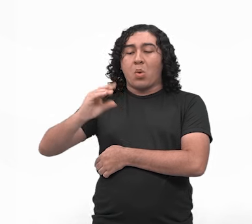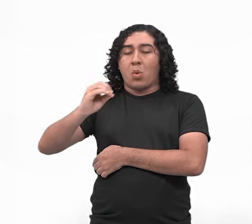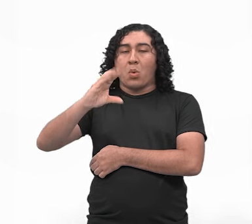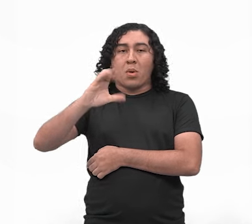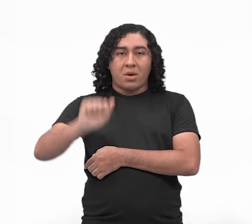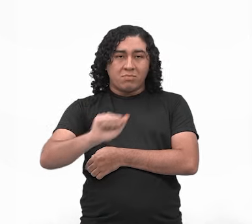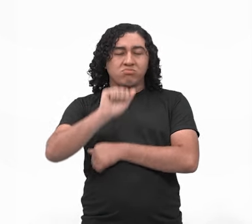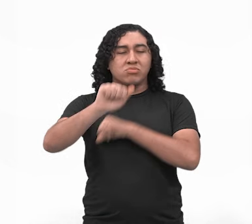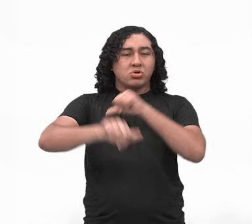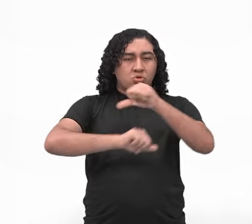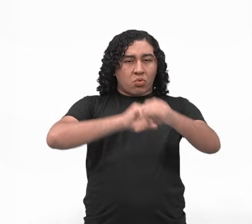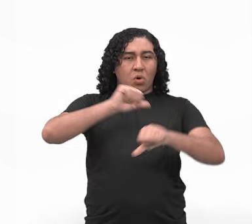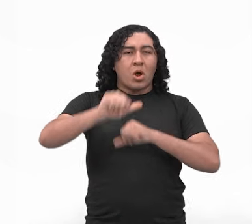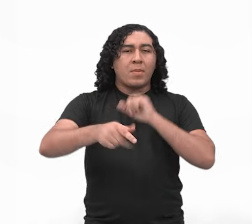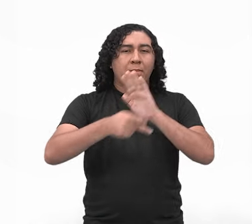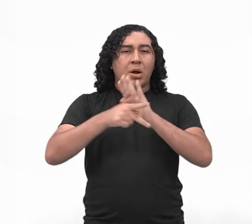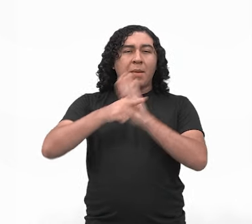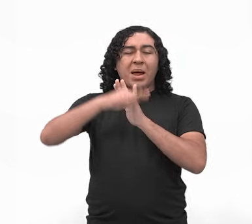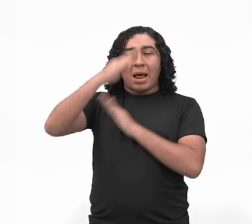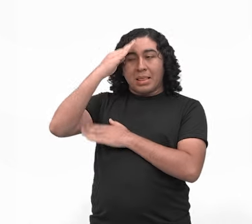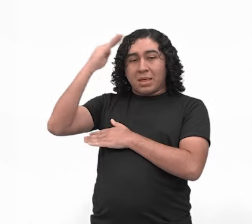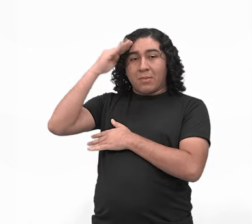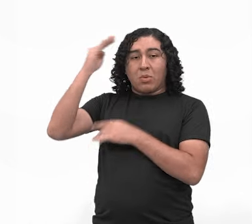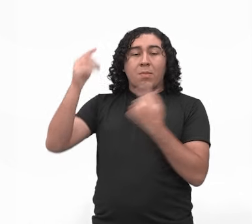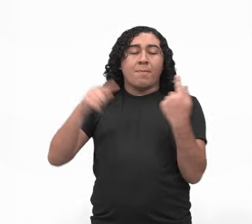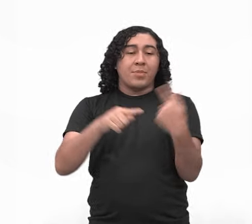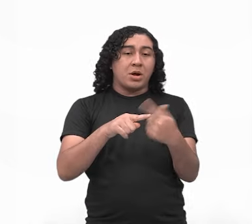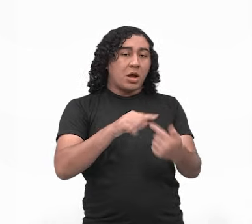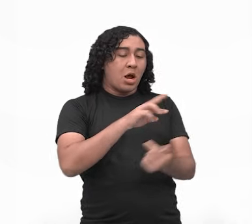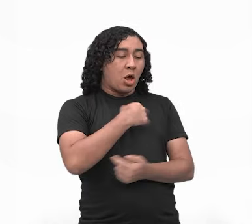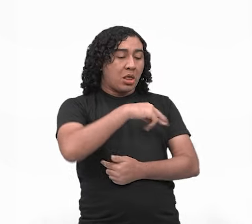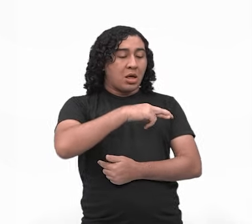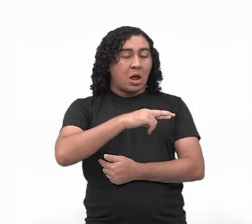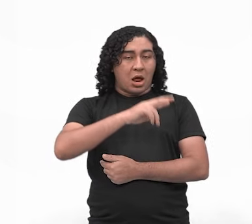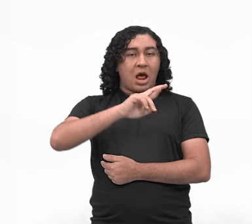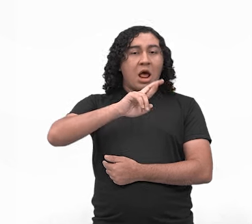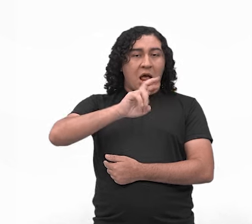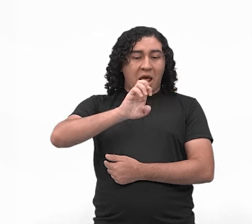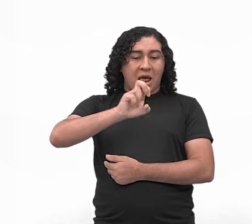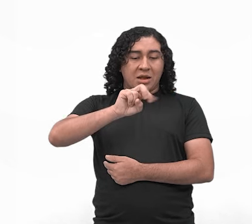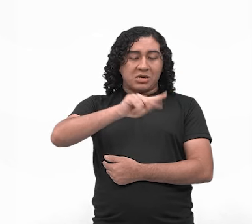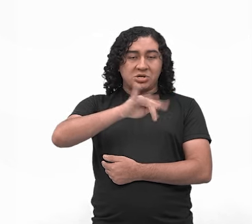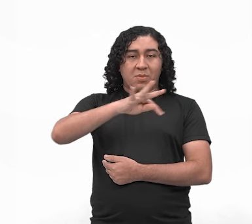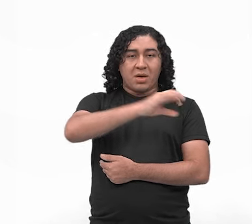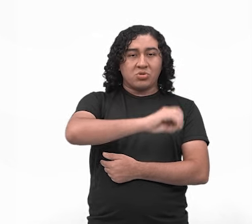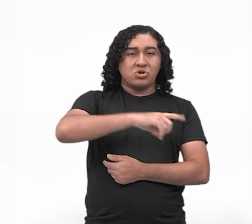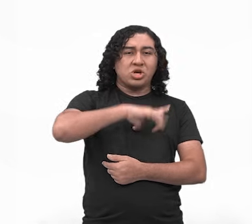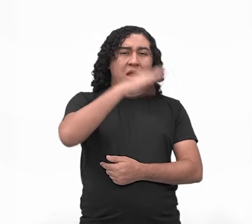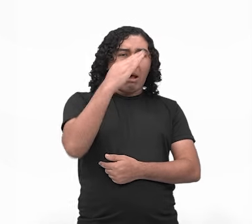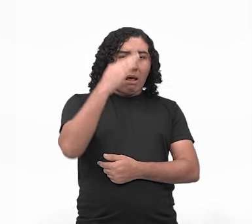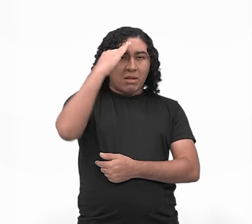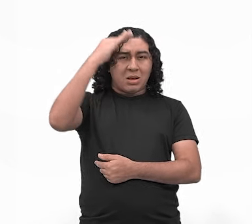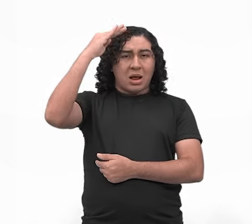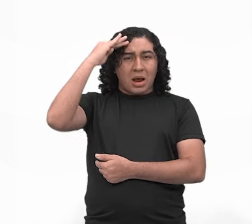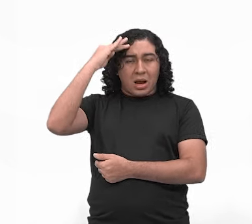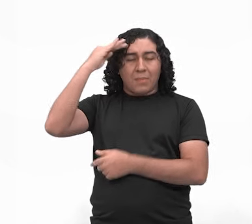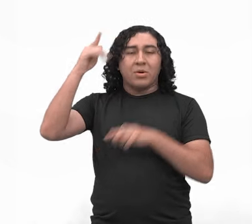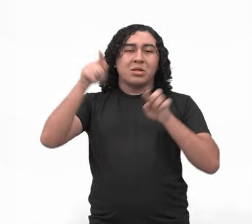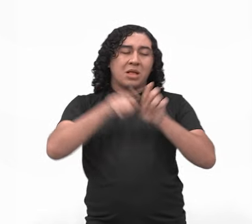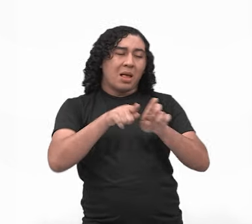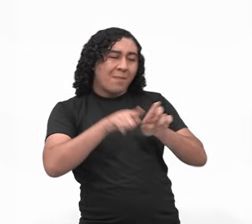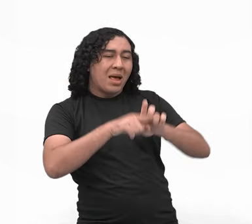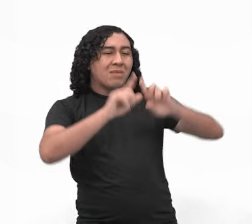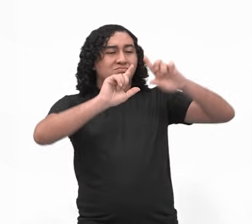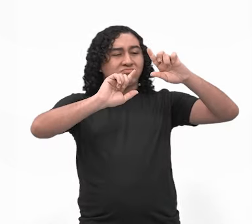sentido acadêmico, porque o Renascimento, ele vem a questão muito acadêmica, muito questão geométrica,